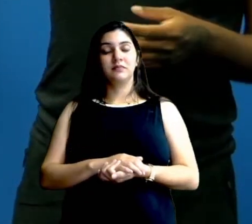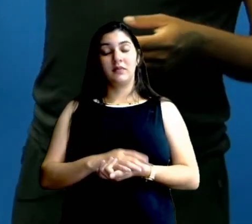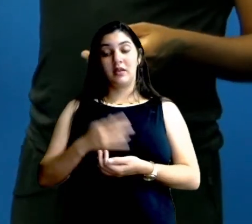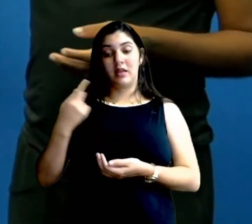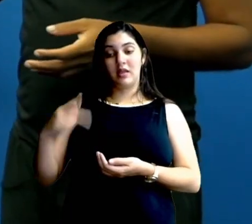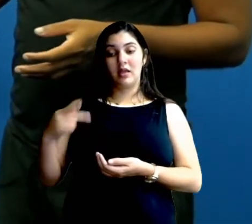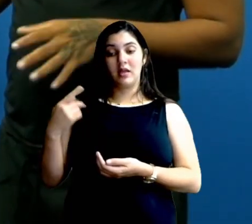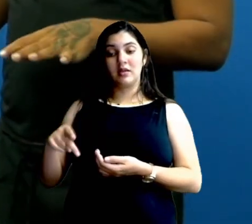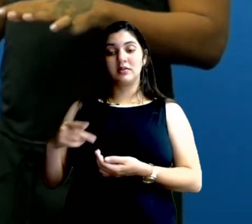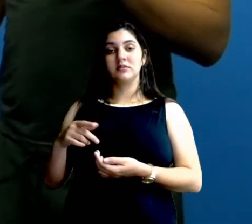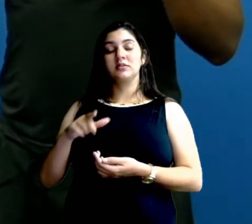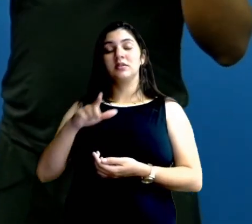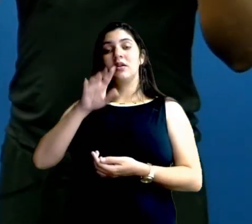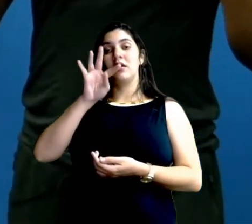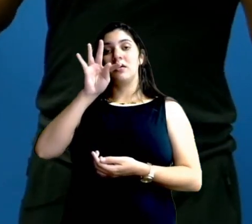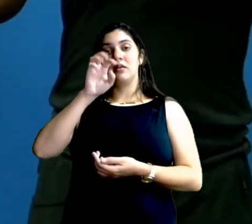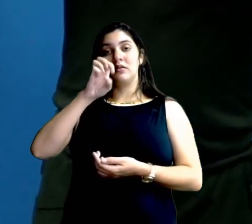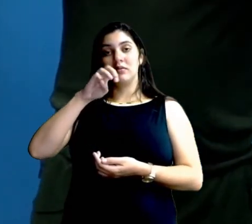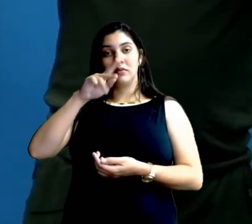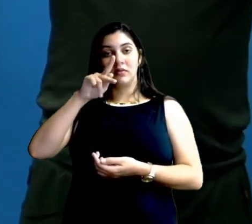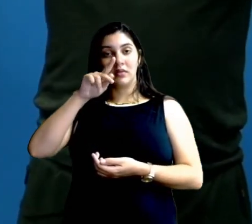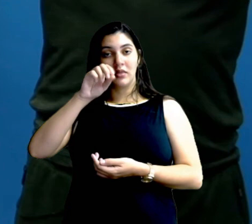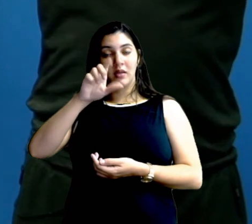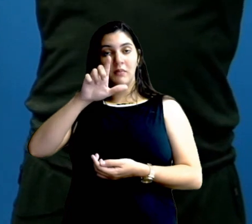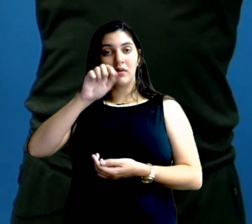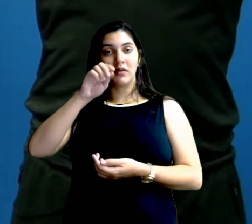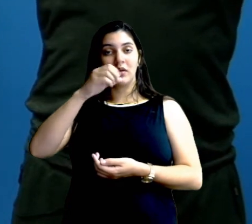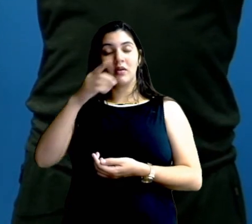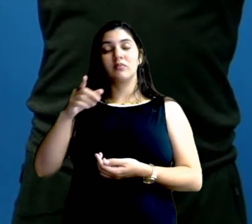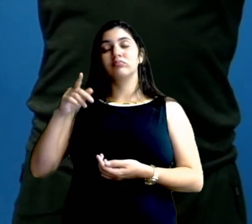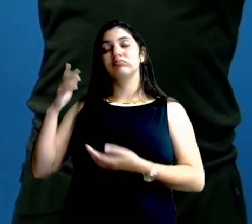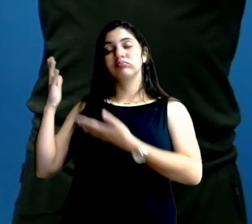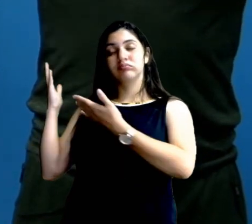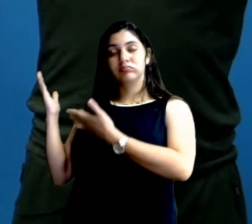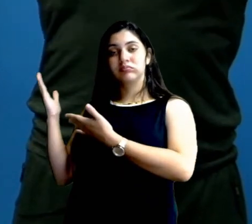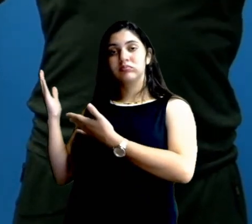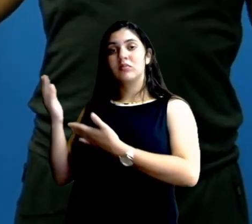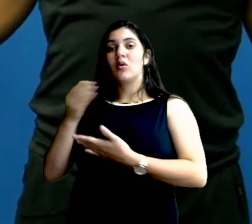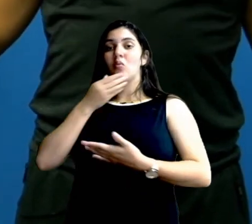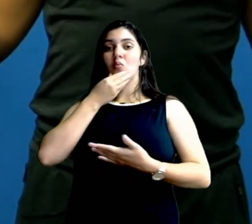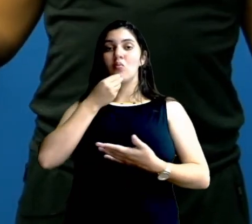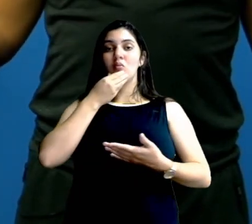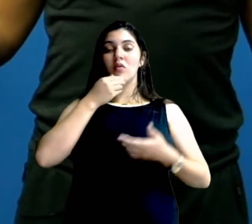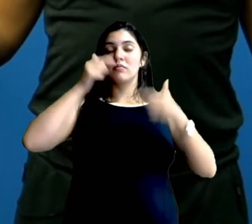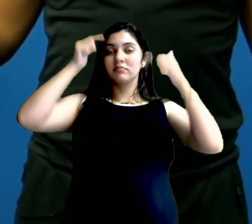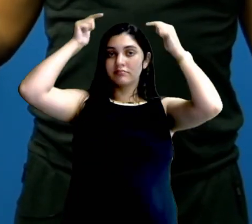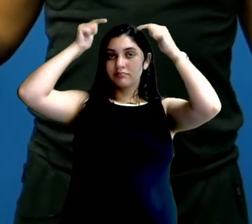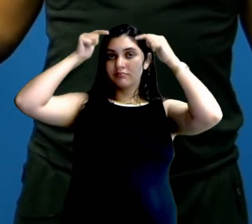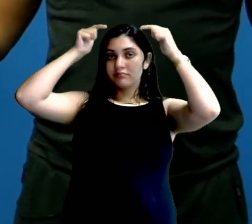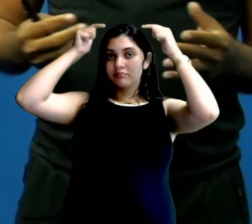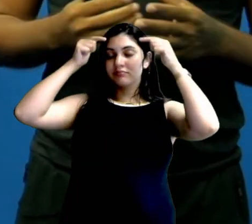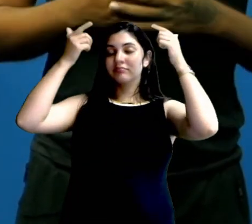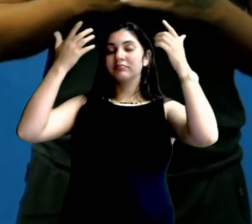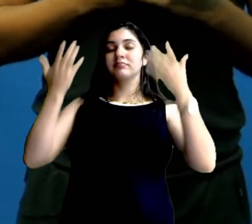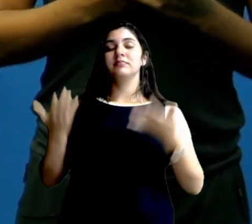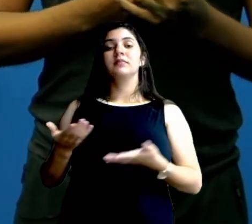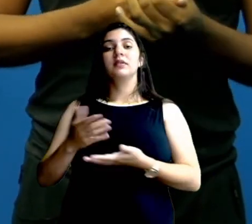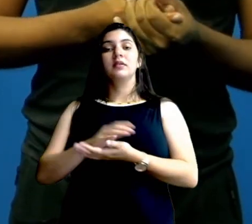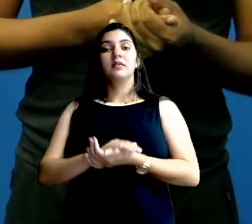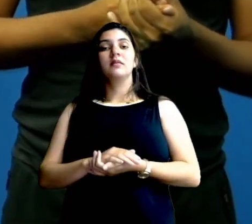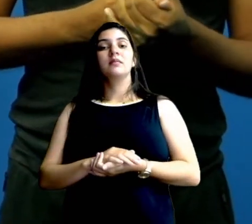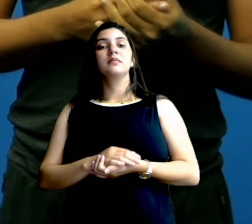e esse é o templo do leão Aonde era Coroado os o soberano do reino de Kush tá